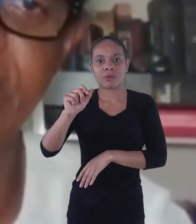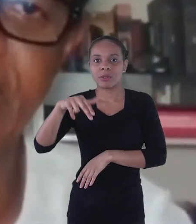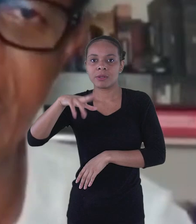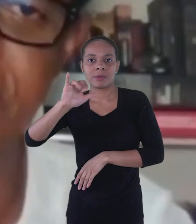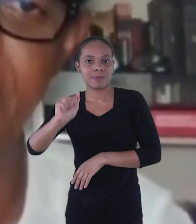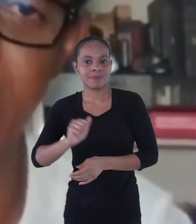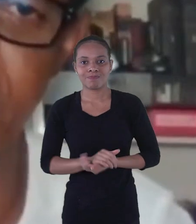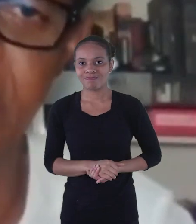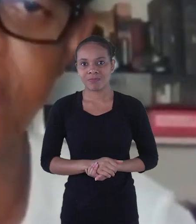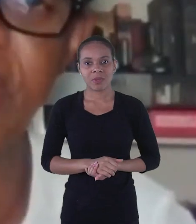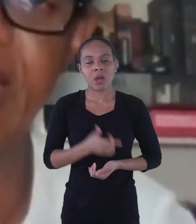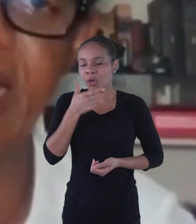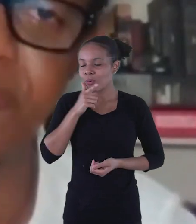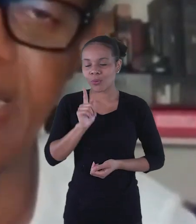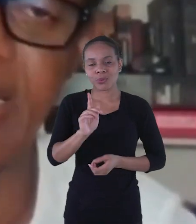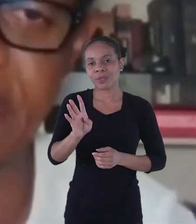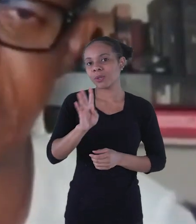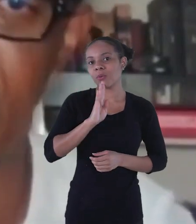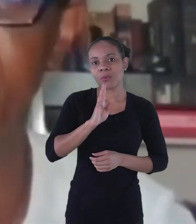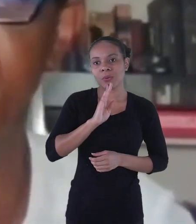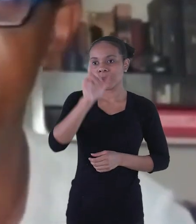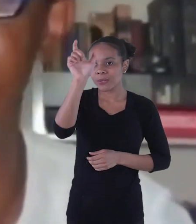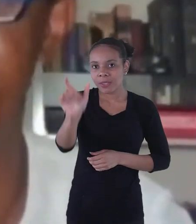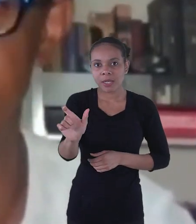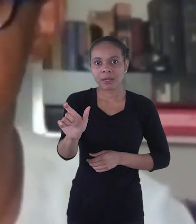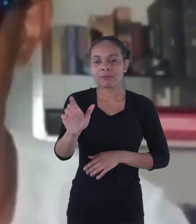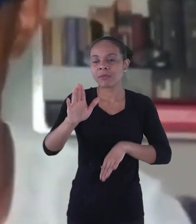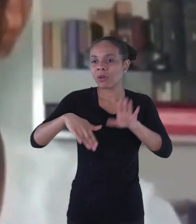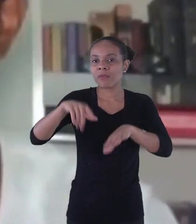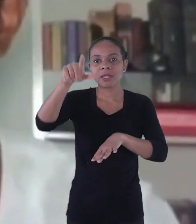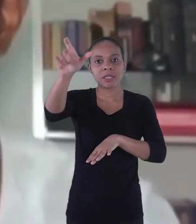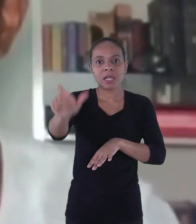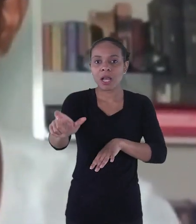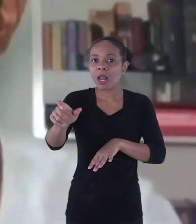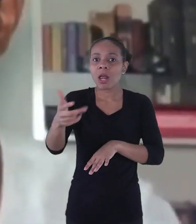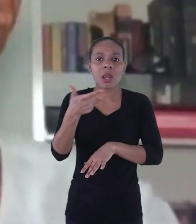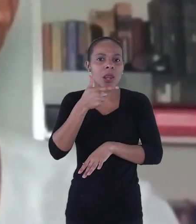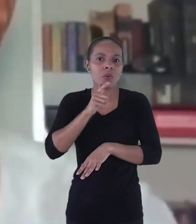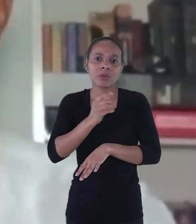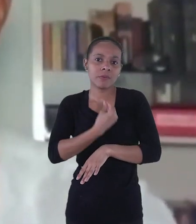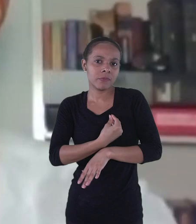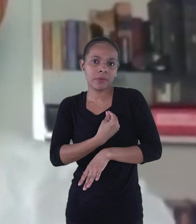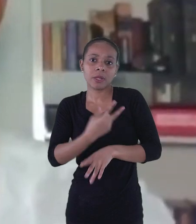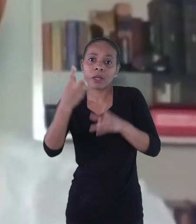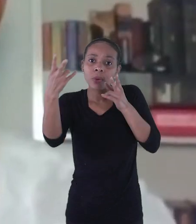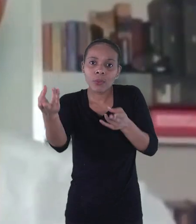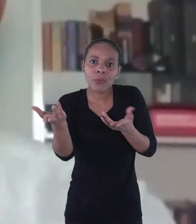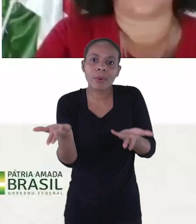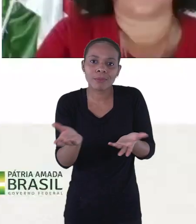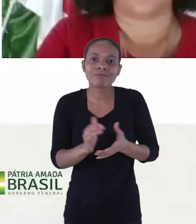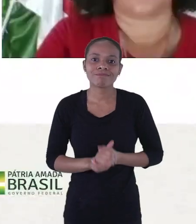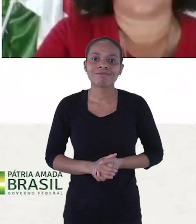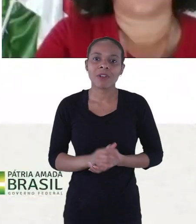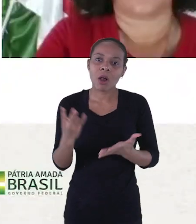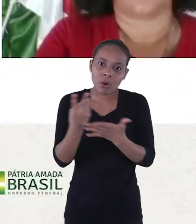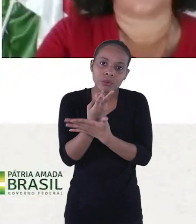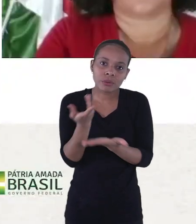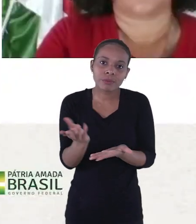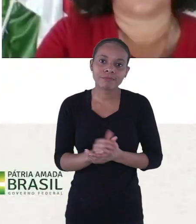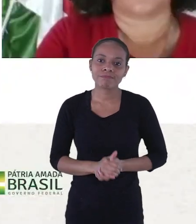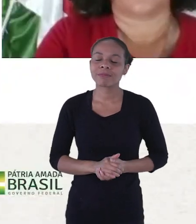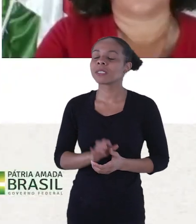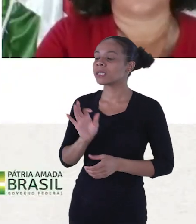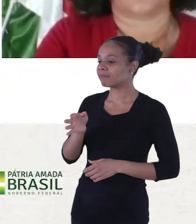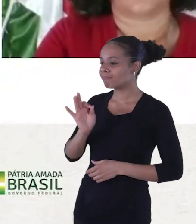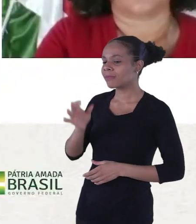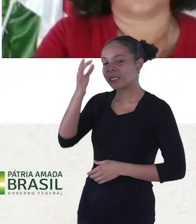talvez nós não chegássemos, a Carolina não chegássemos até nós do jeito que ela chegou. Tá? Com certeza, é inegada a participação